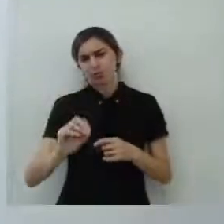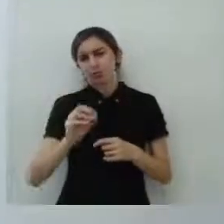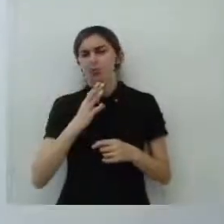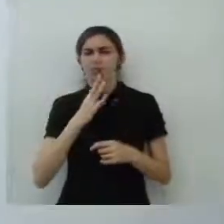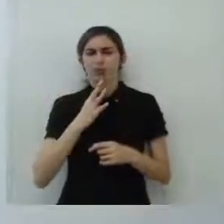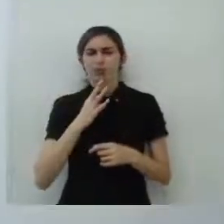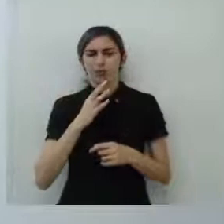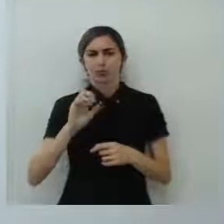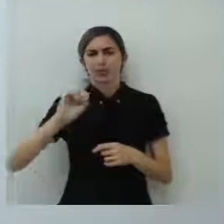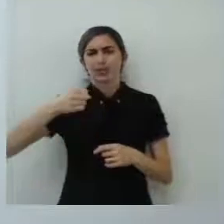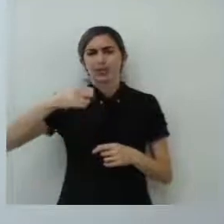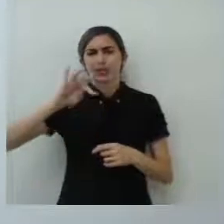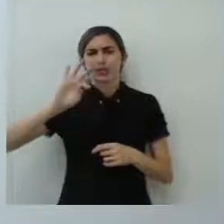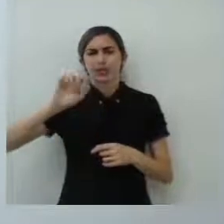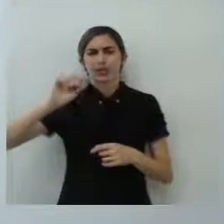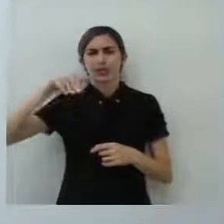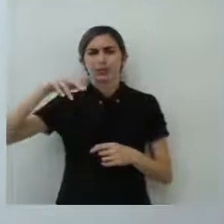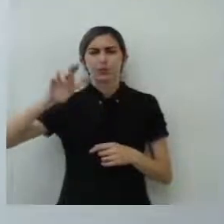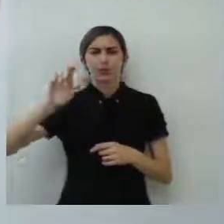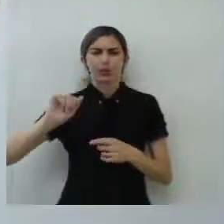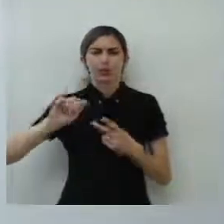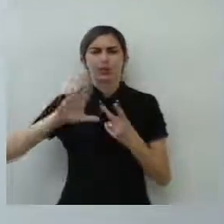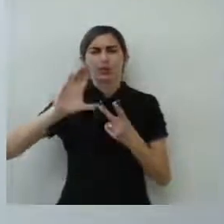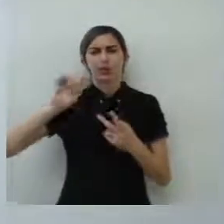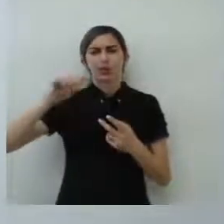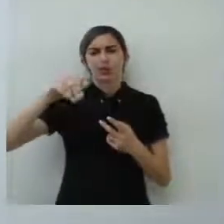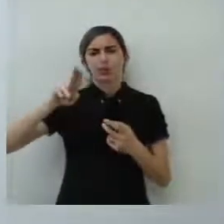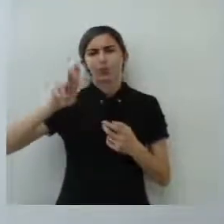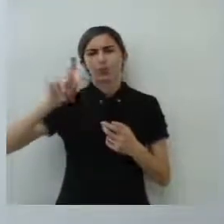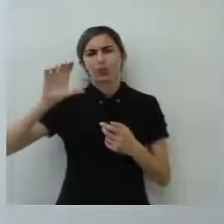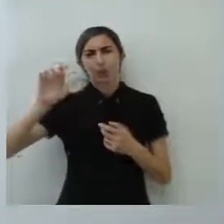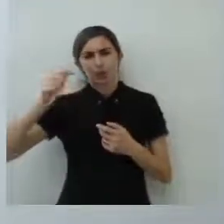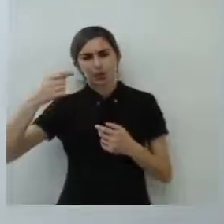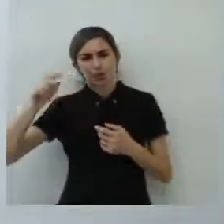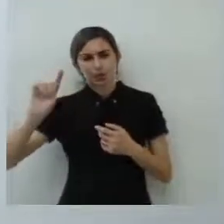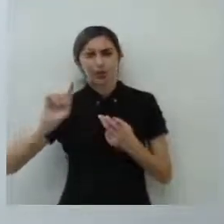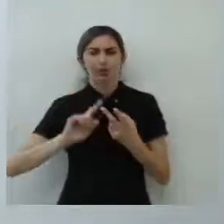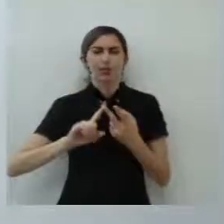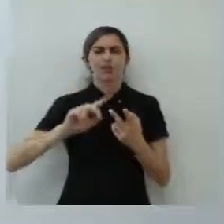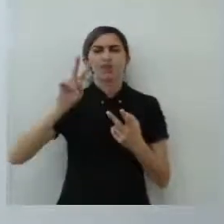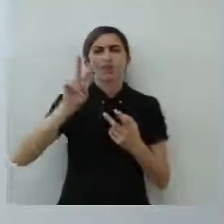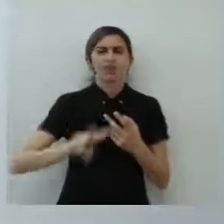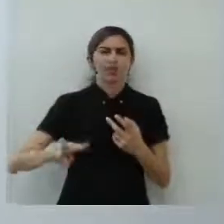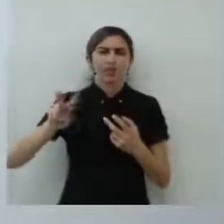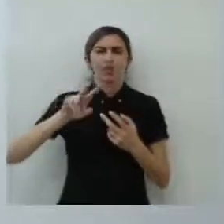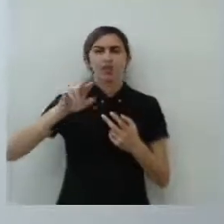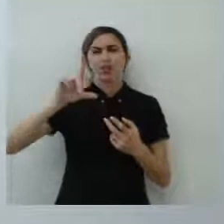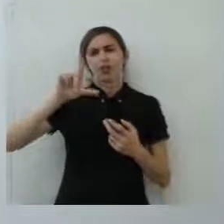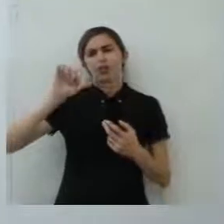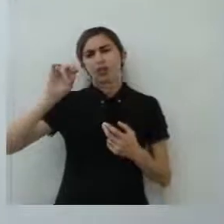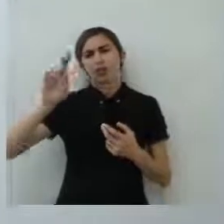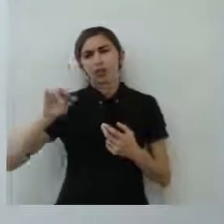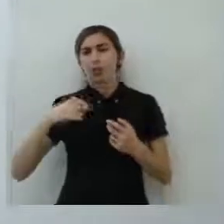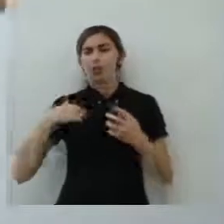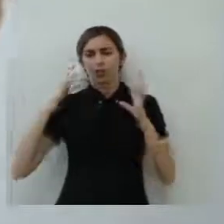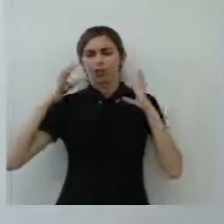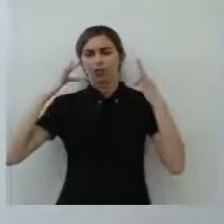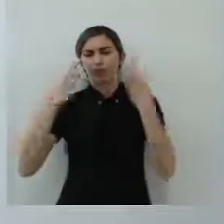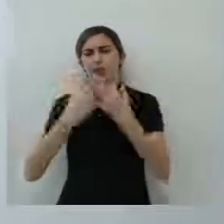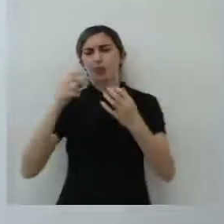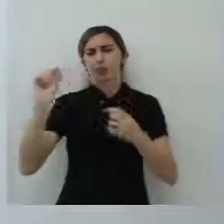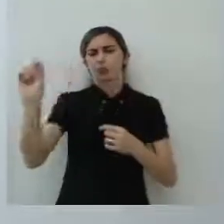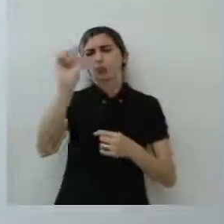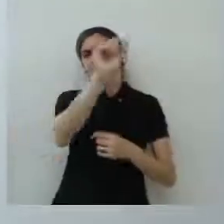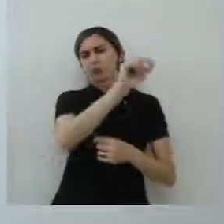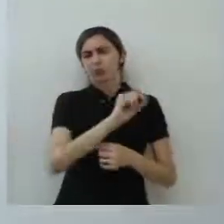demais. Santa Maria do Cambucá, Vertente do Lério, conheço todas essas cidades e tenho parentes espalhados por